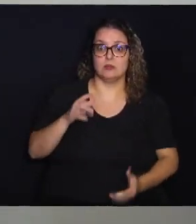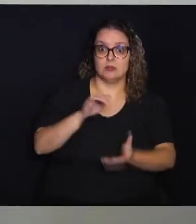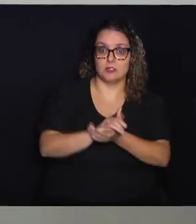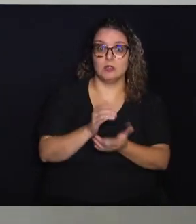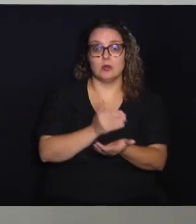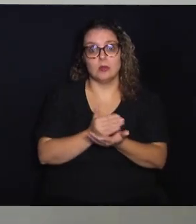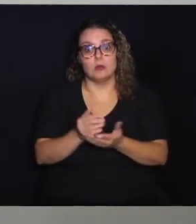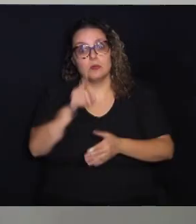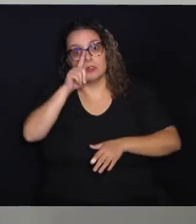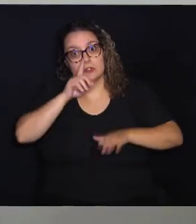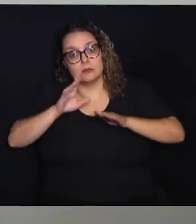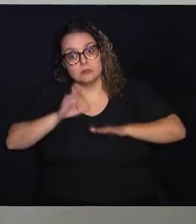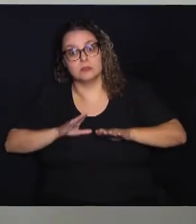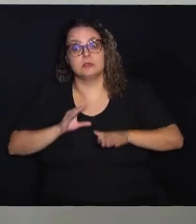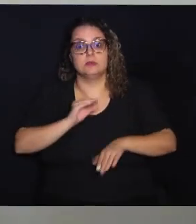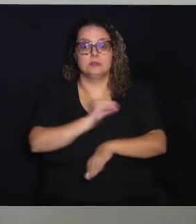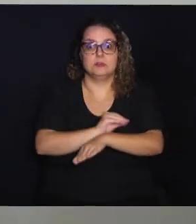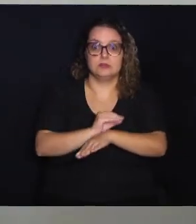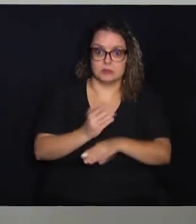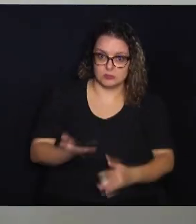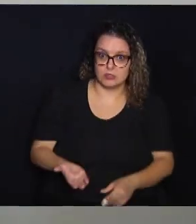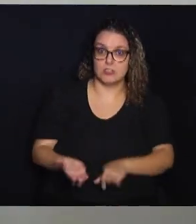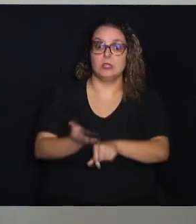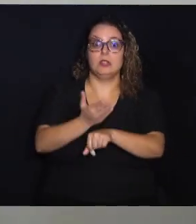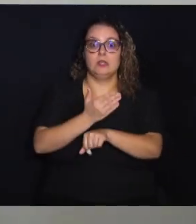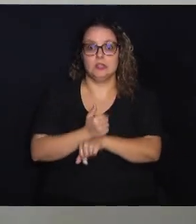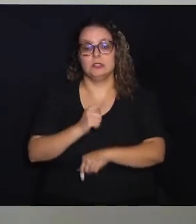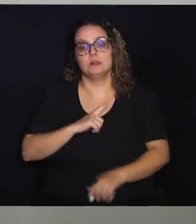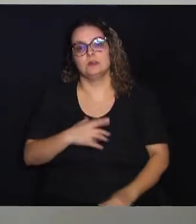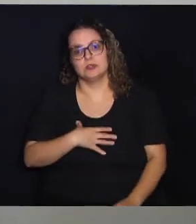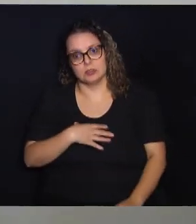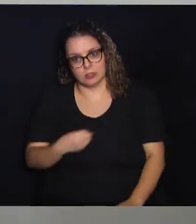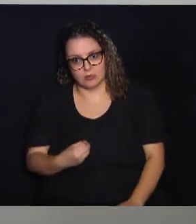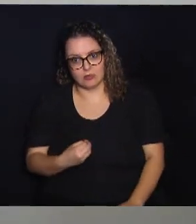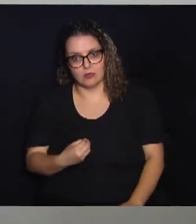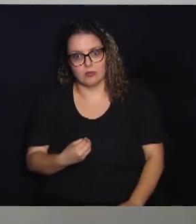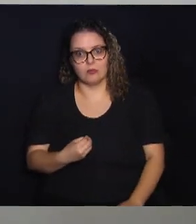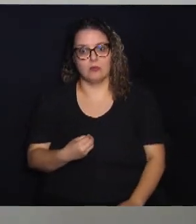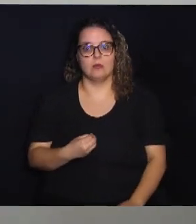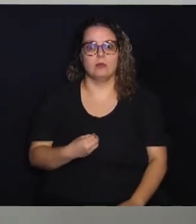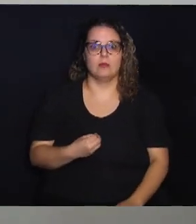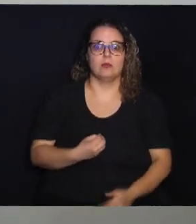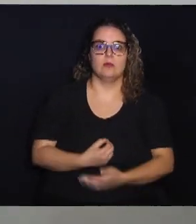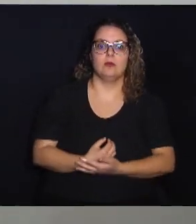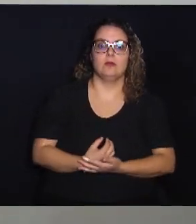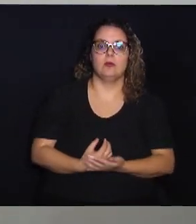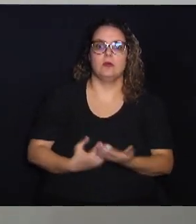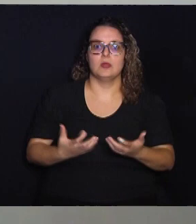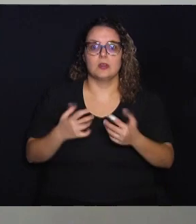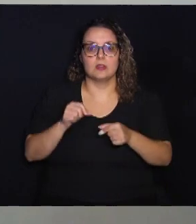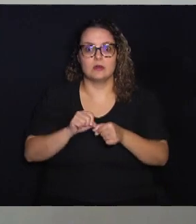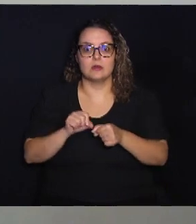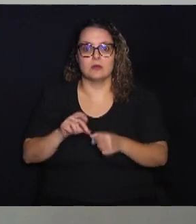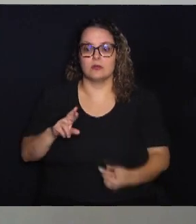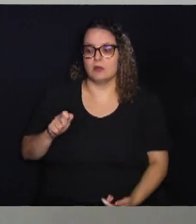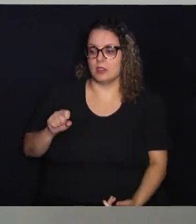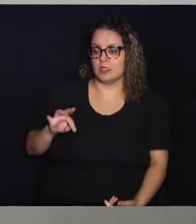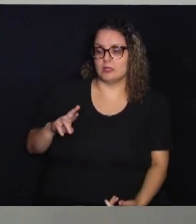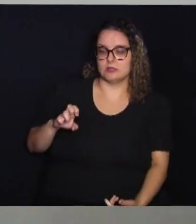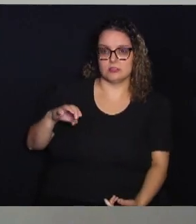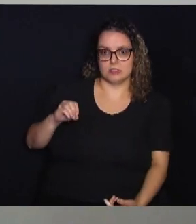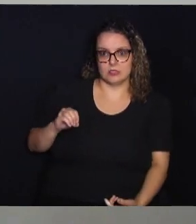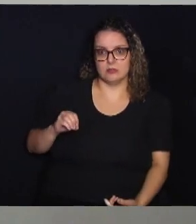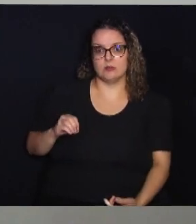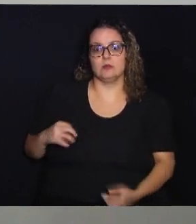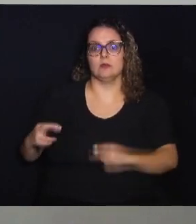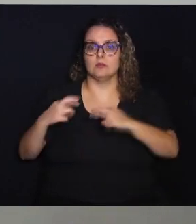começando a ter esse cuidado. Então, antes de ter um filho, já querem fazer um rastreio para